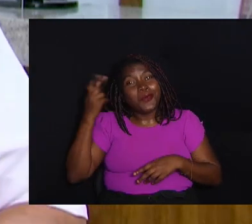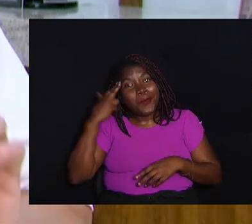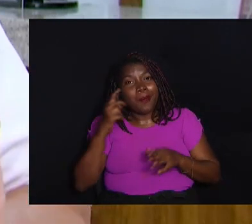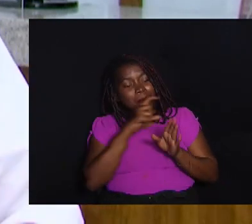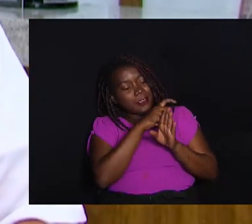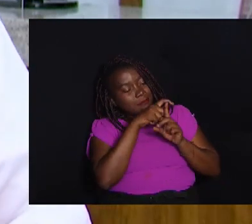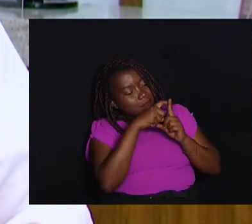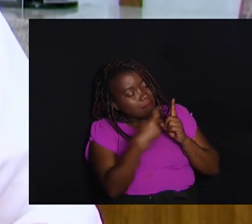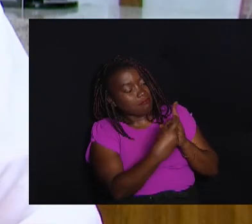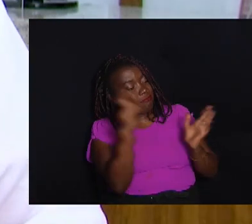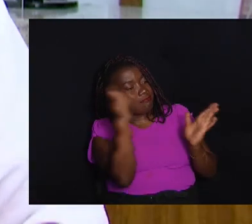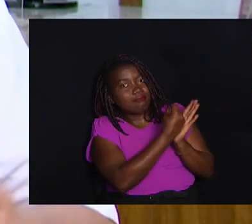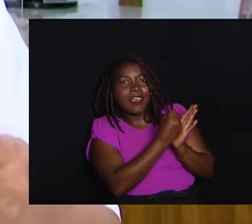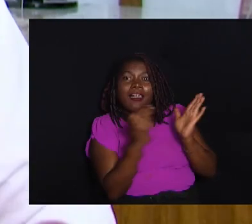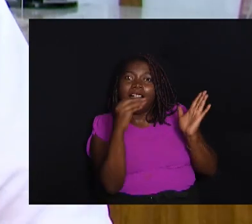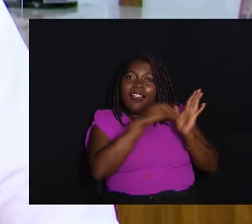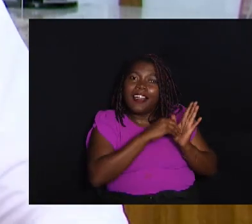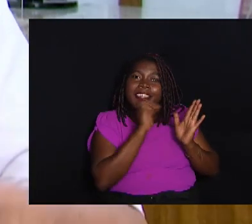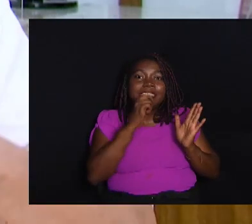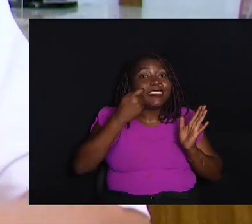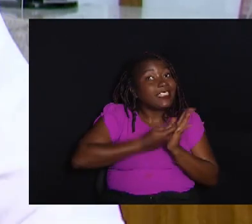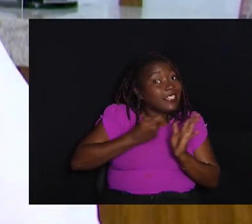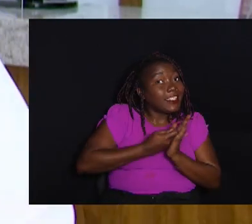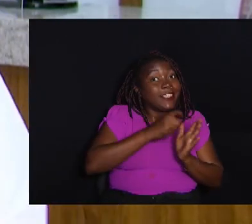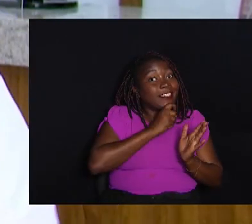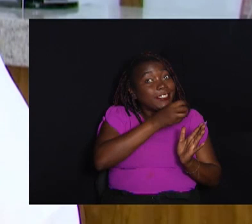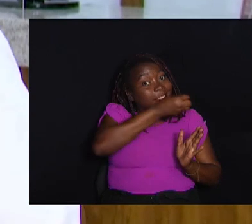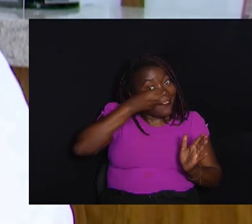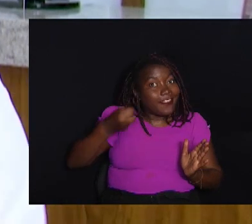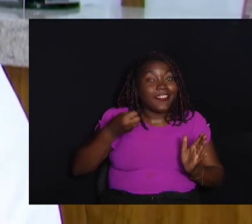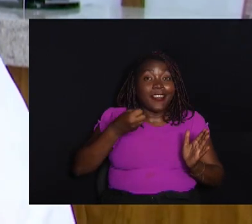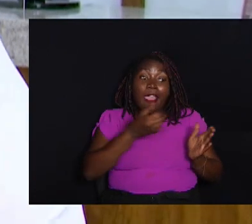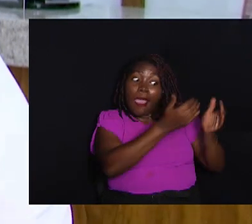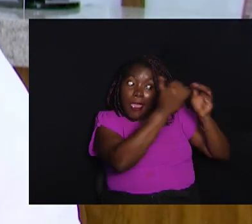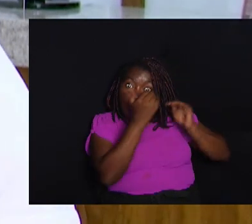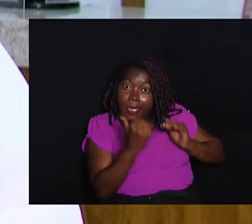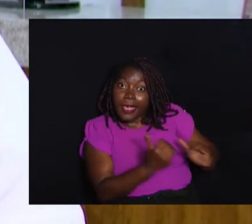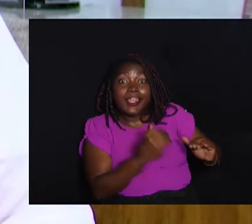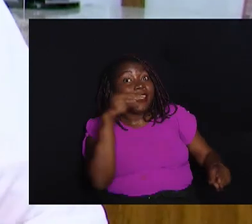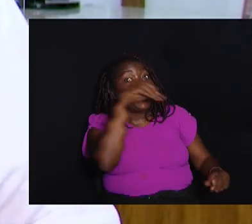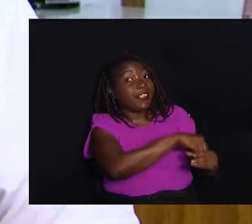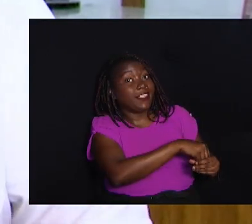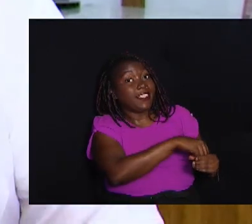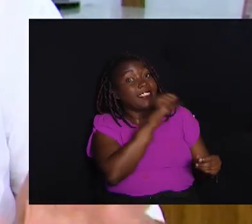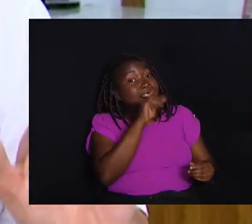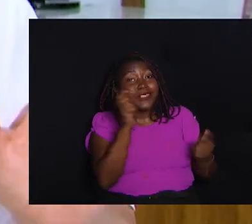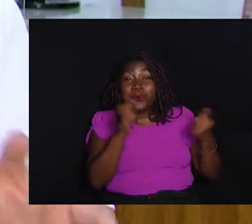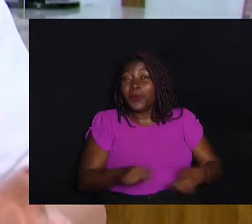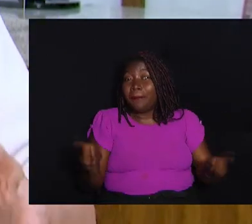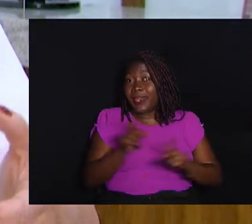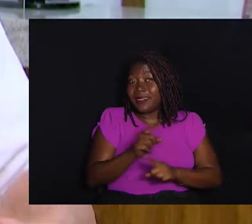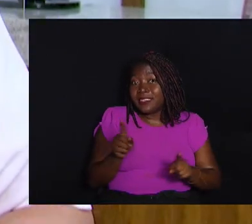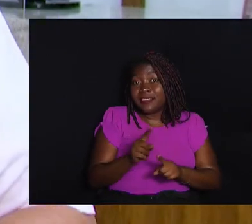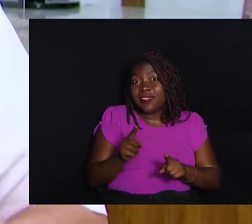na embalagem se precisa de geladeira. Então, se precisa de geladeira, na parte de baixo e dentro da geladeira. Se não precisa,